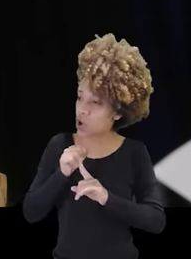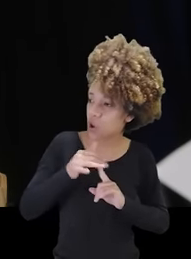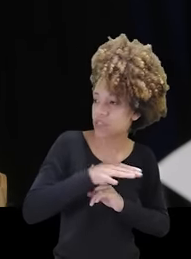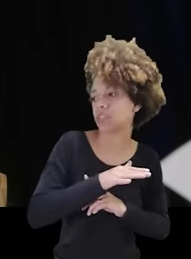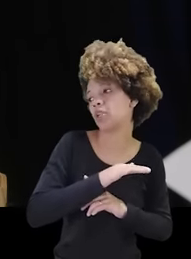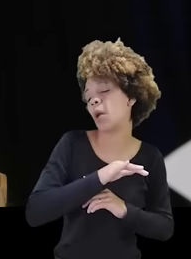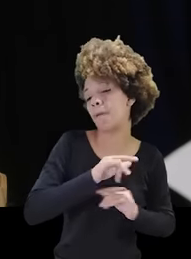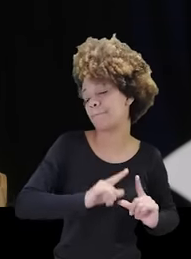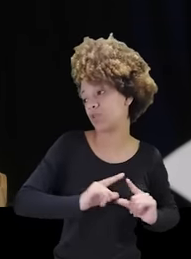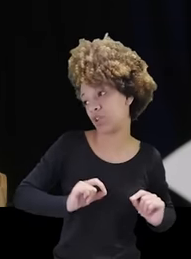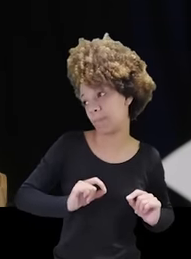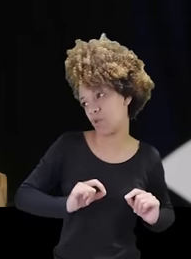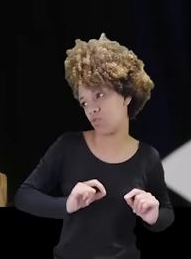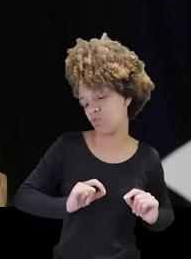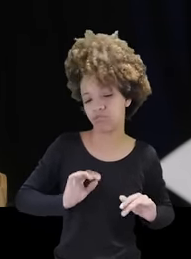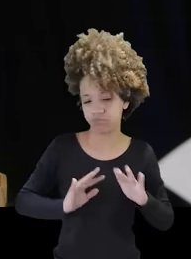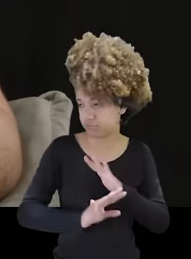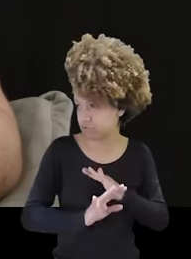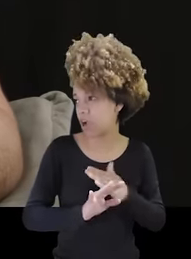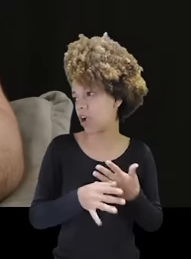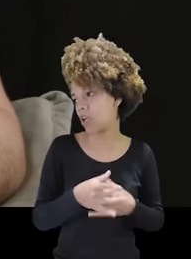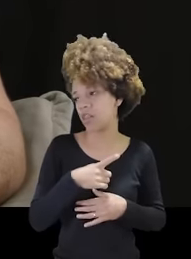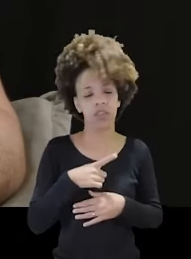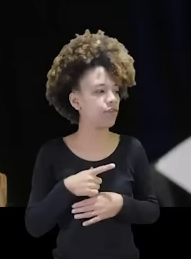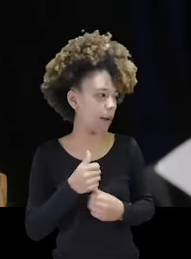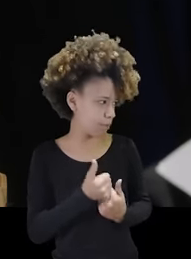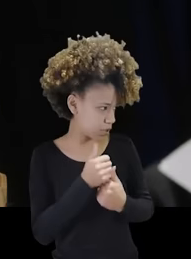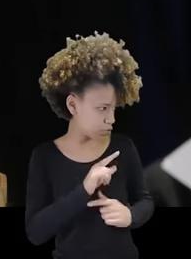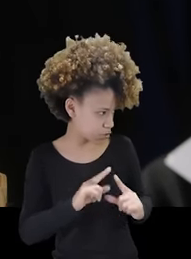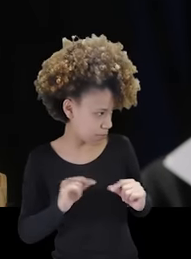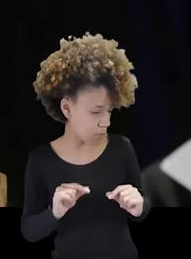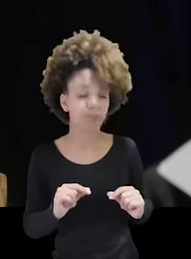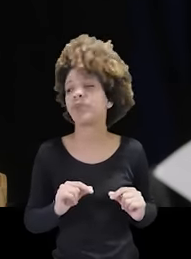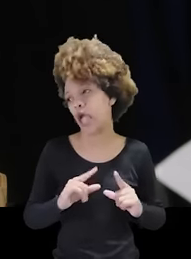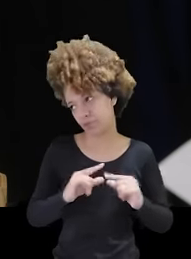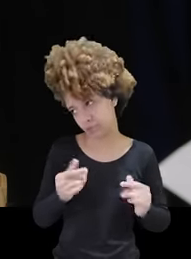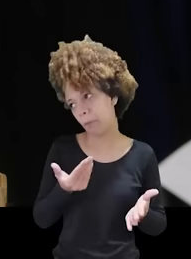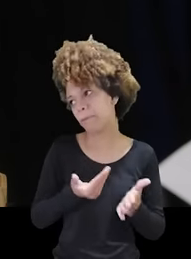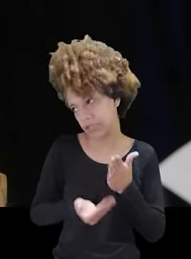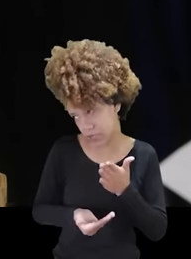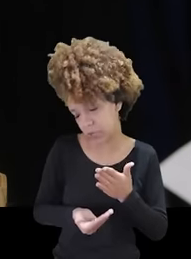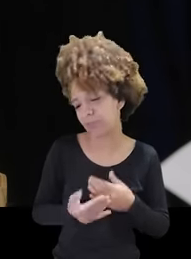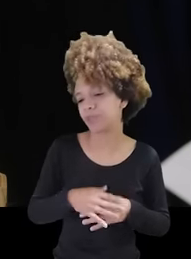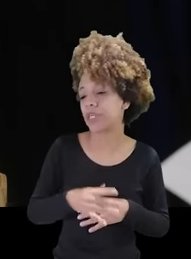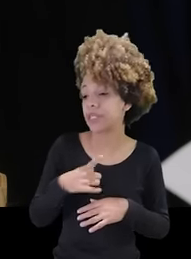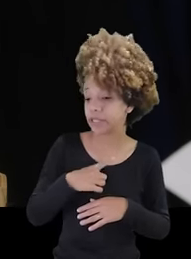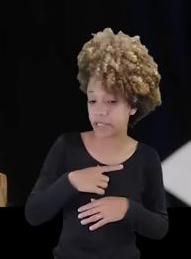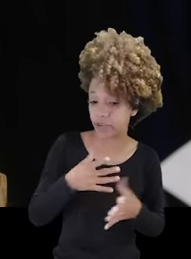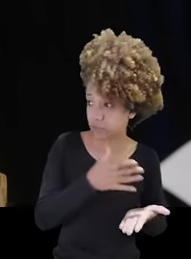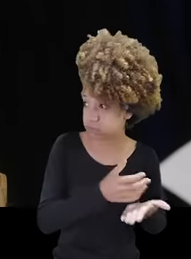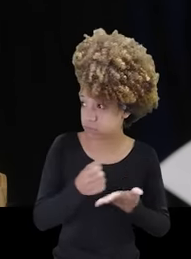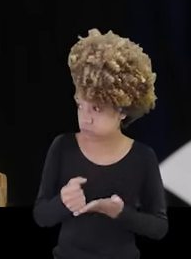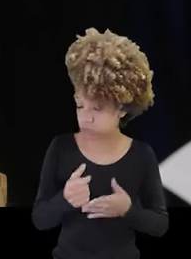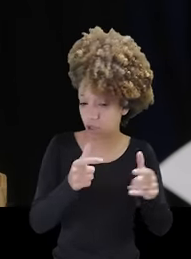que eles fizeram invasão japonesa eles ficaram do lado do Japão aí o Japão perdeu né E aí teve aquela terra